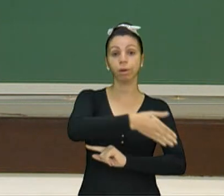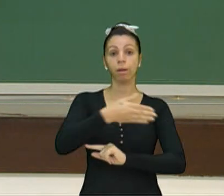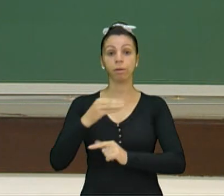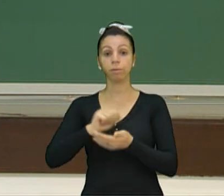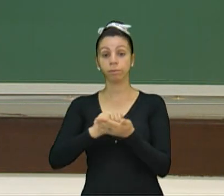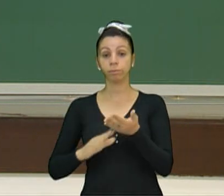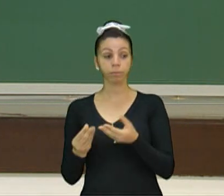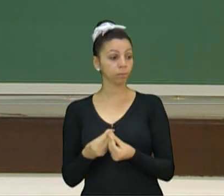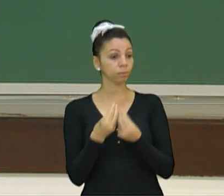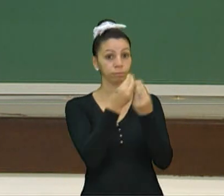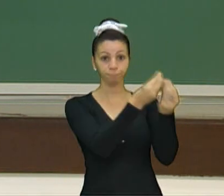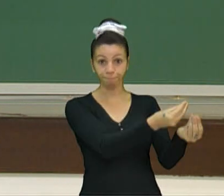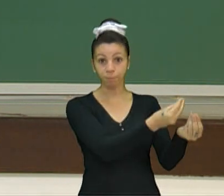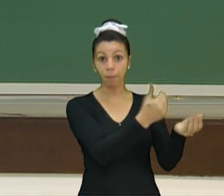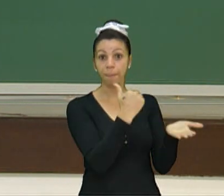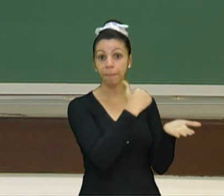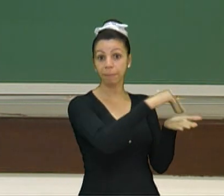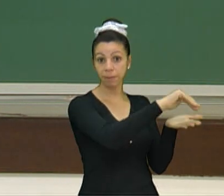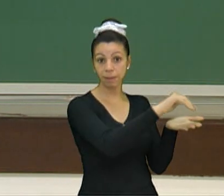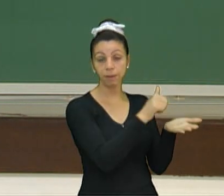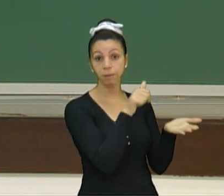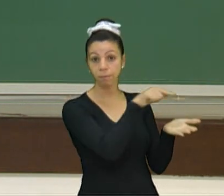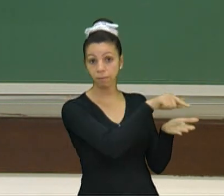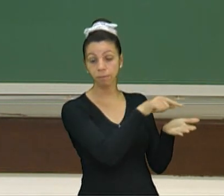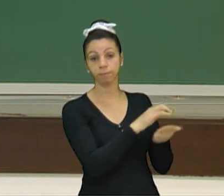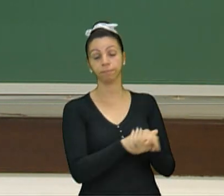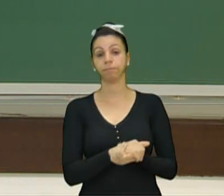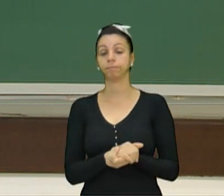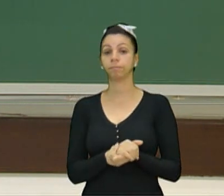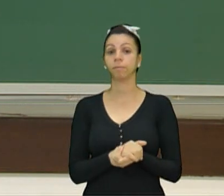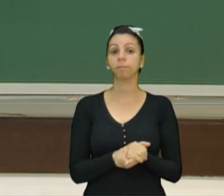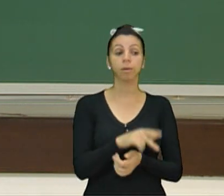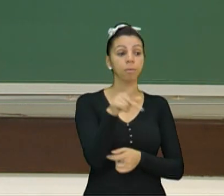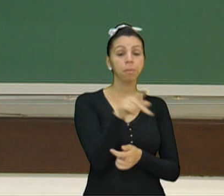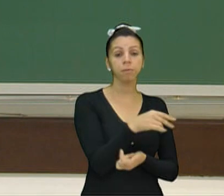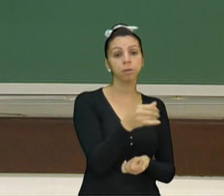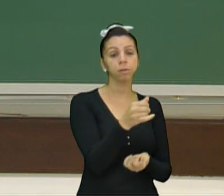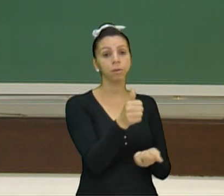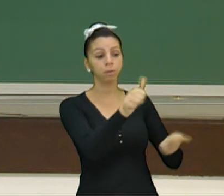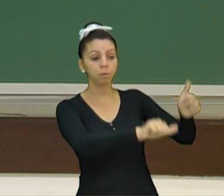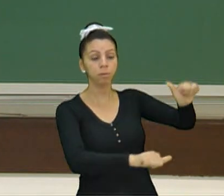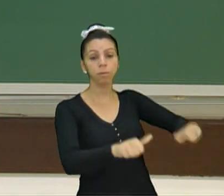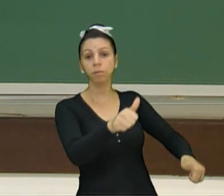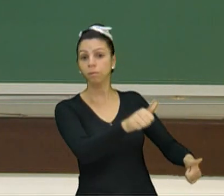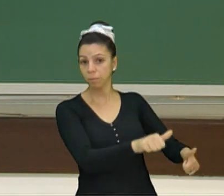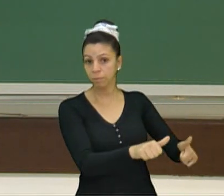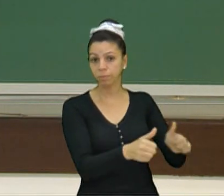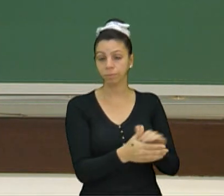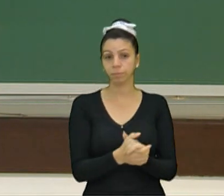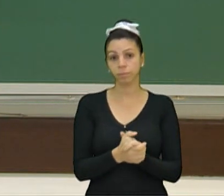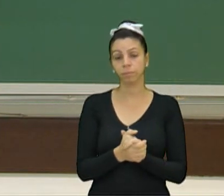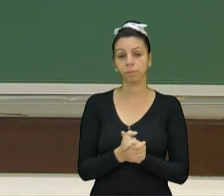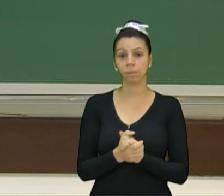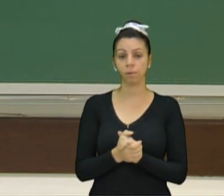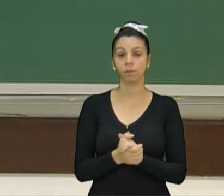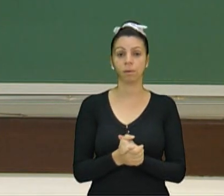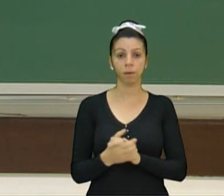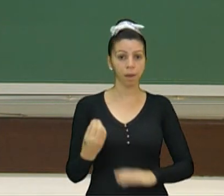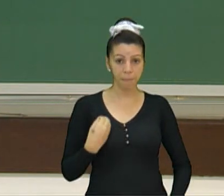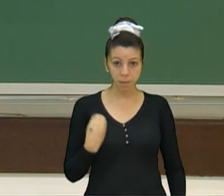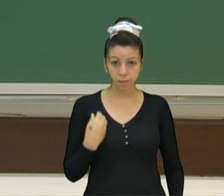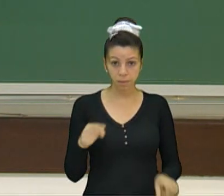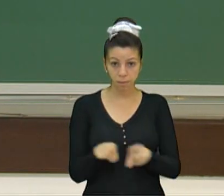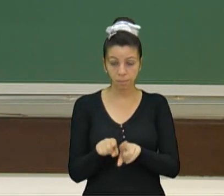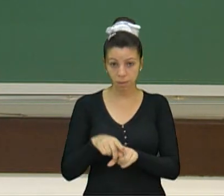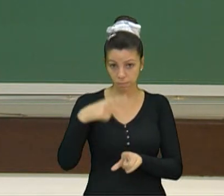as atividades. Tá? Para que os seus professores possam corrigi-las, para que os seus professores possam dar a nota e a presença de vocês, tá